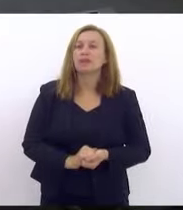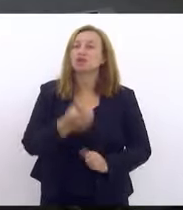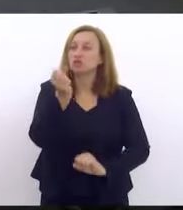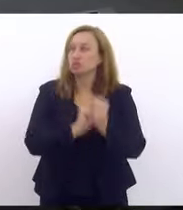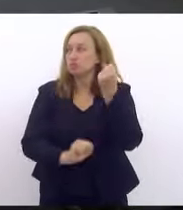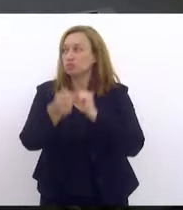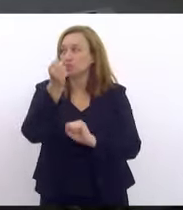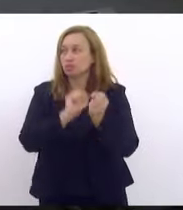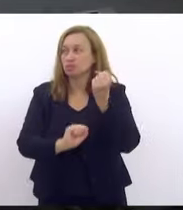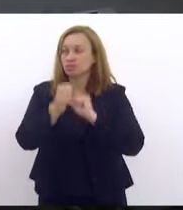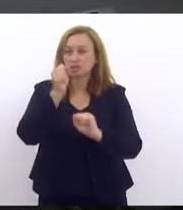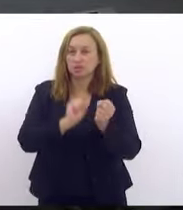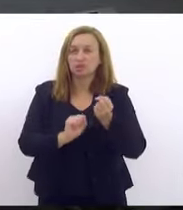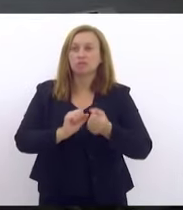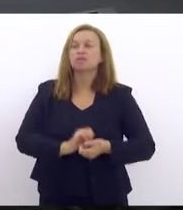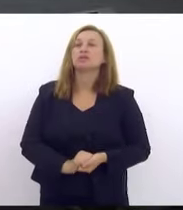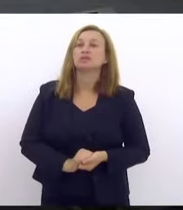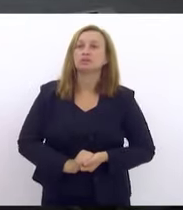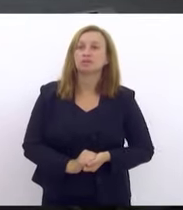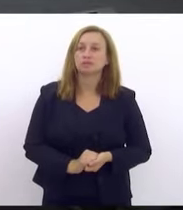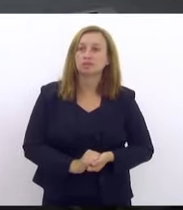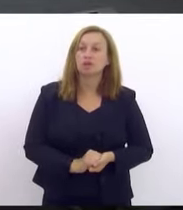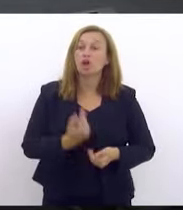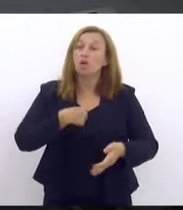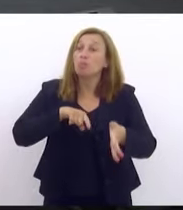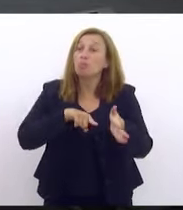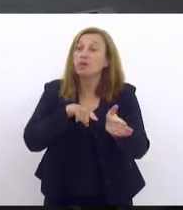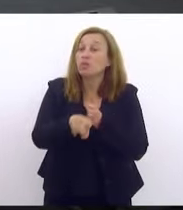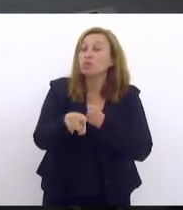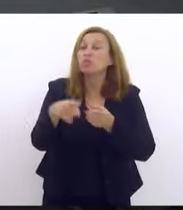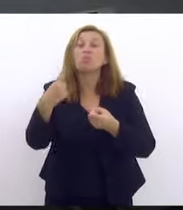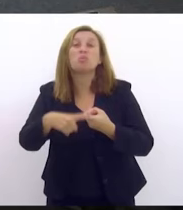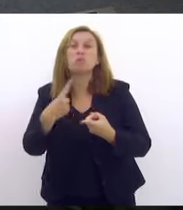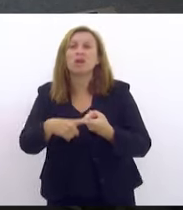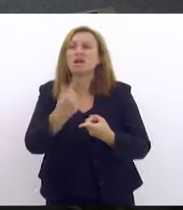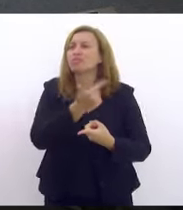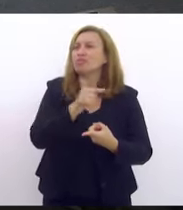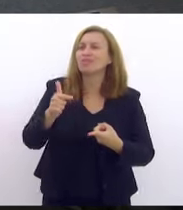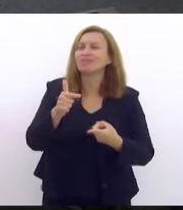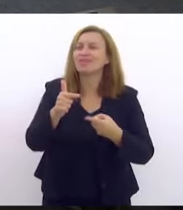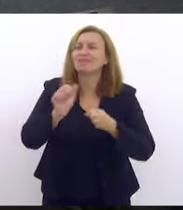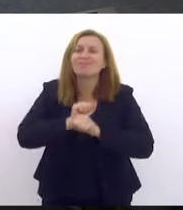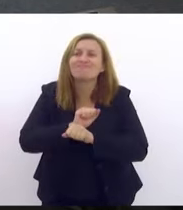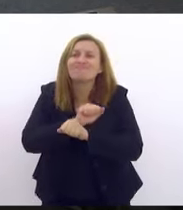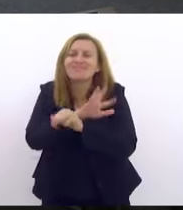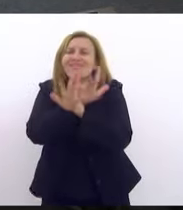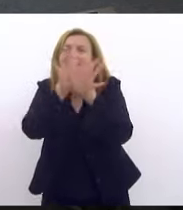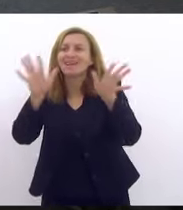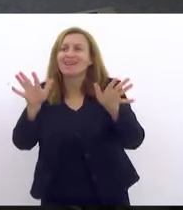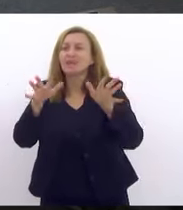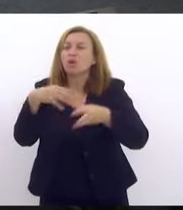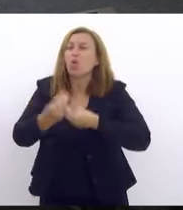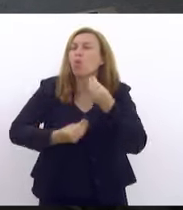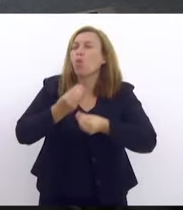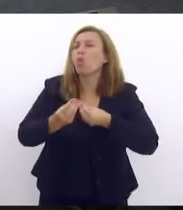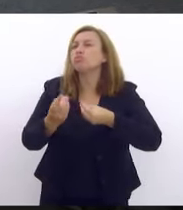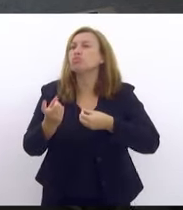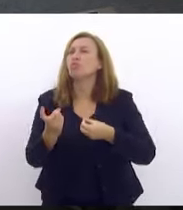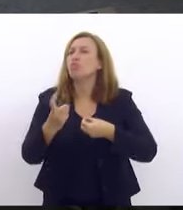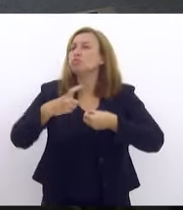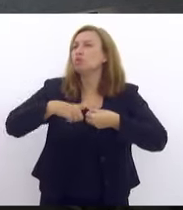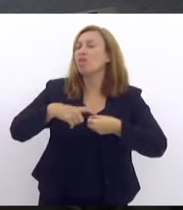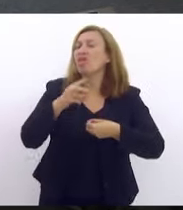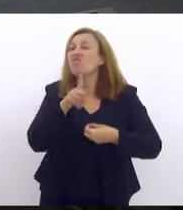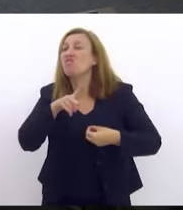industrialização inovadora e mais limpa? Eu pergunto isso porque não tem uma nitidez sobre como esse consórcio